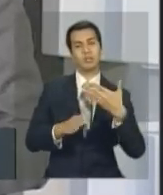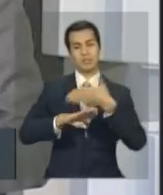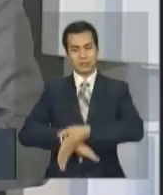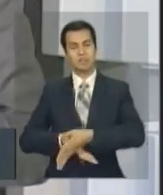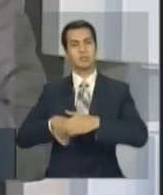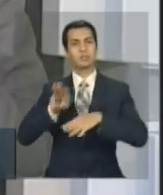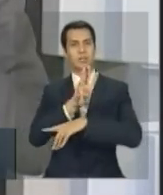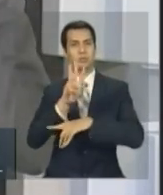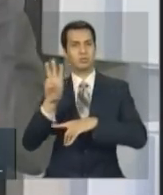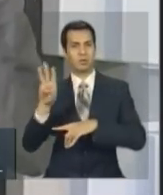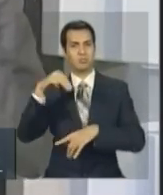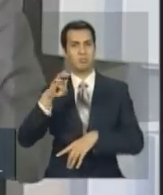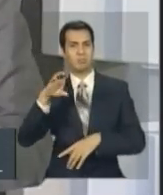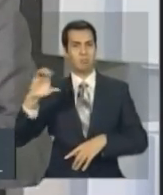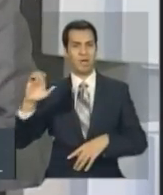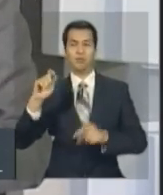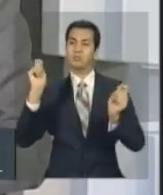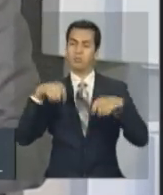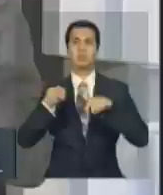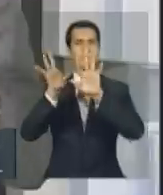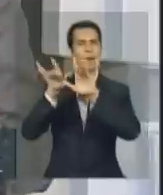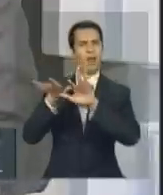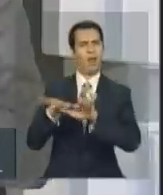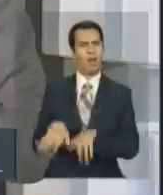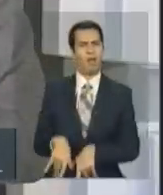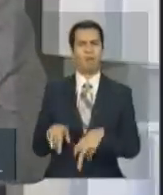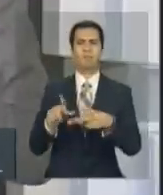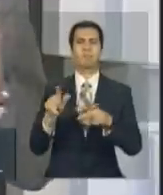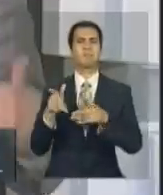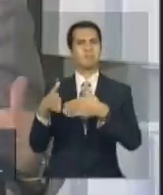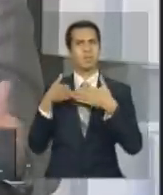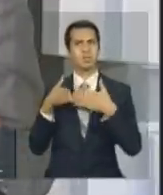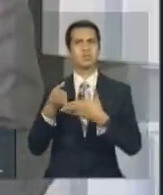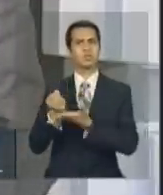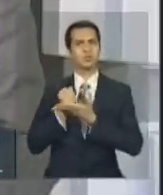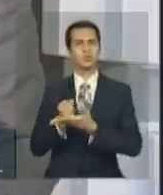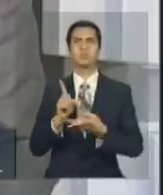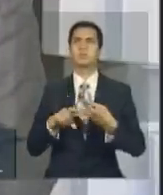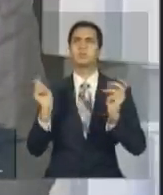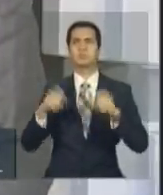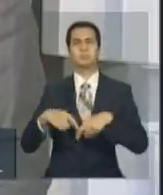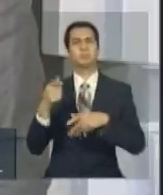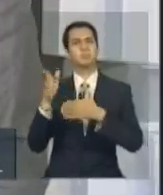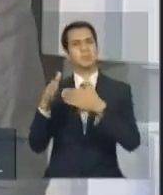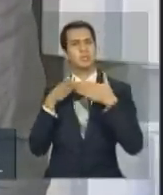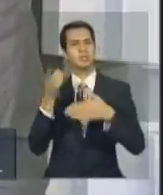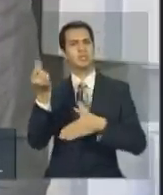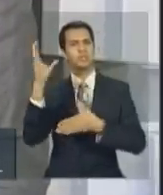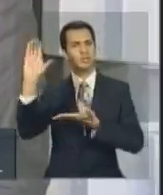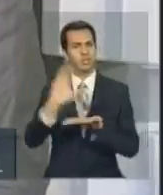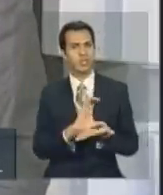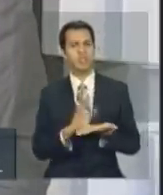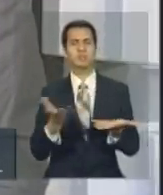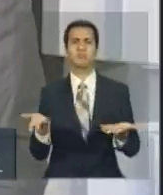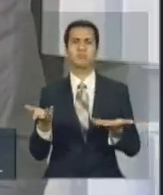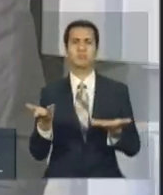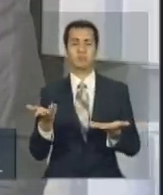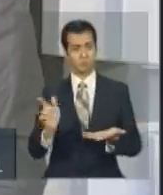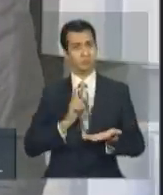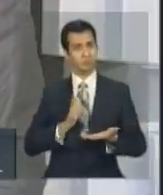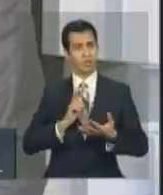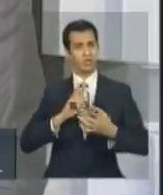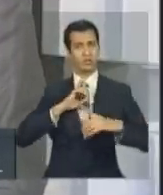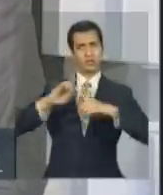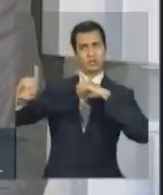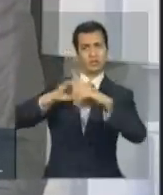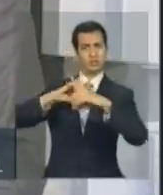de trabalho, requisitar apoio técnico, apoio financeiro. Essa interlocução direta com a